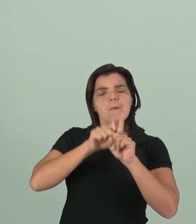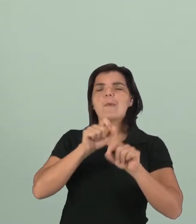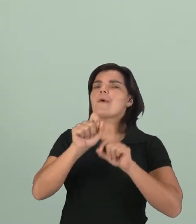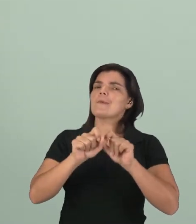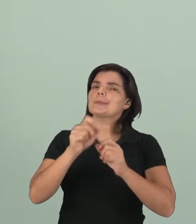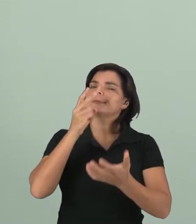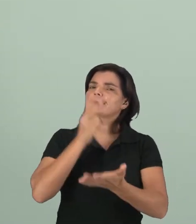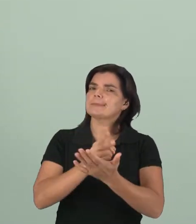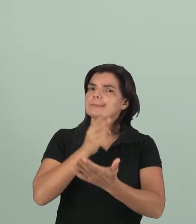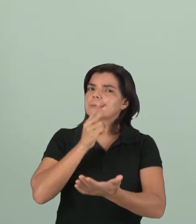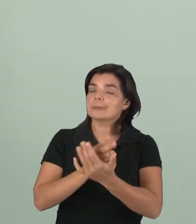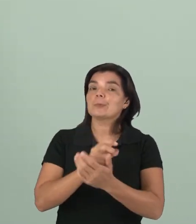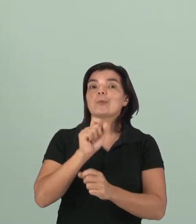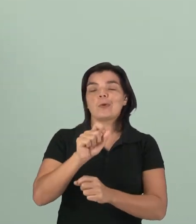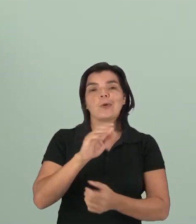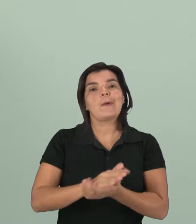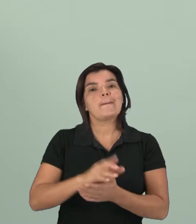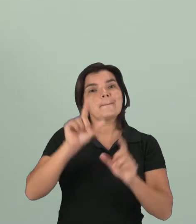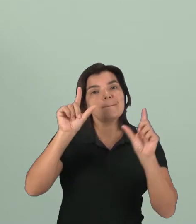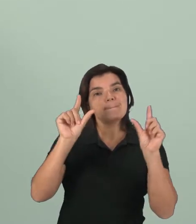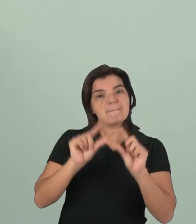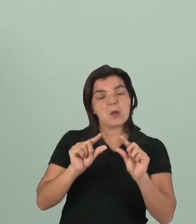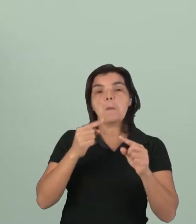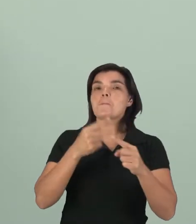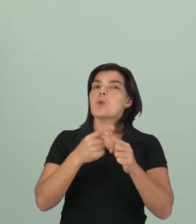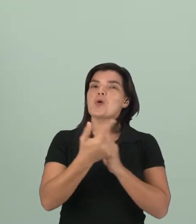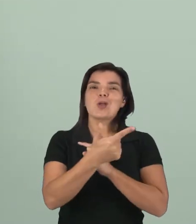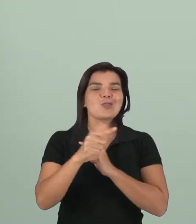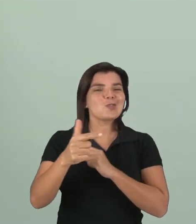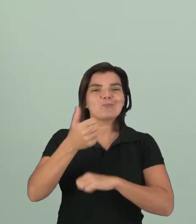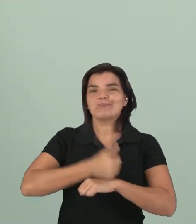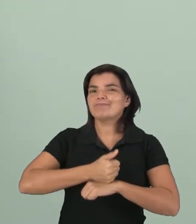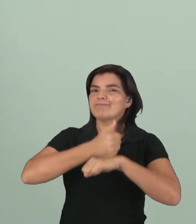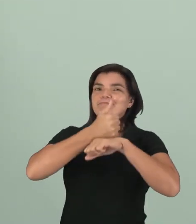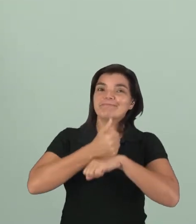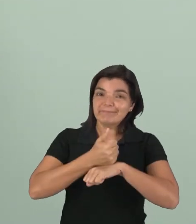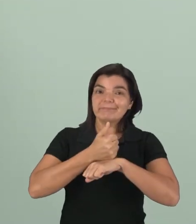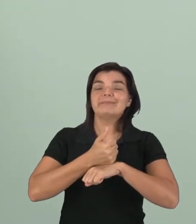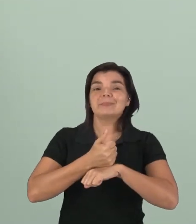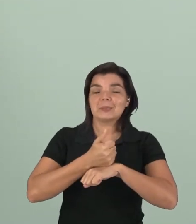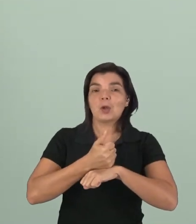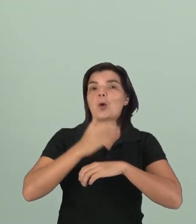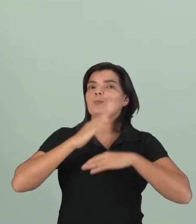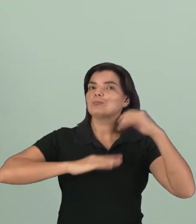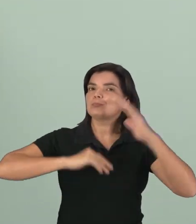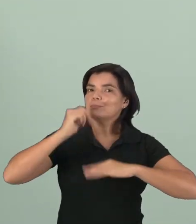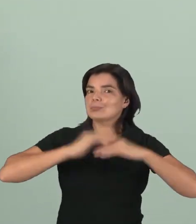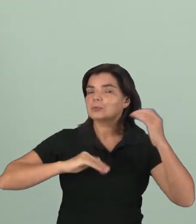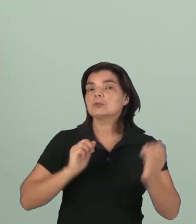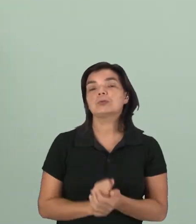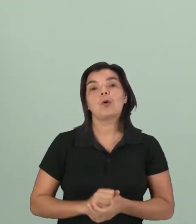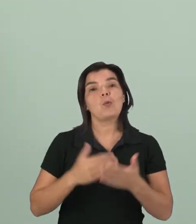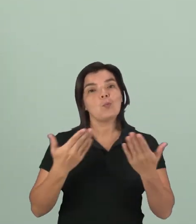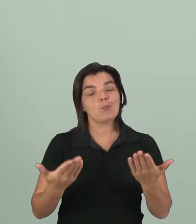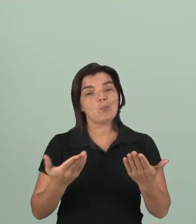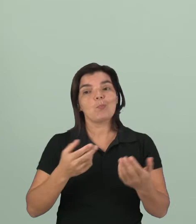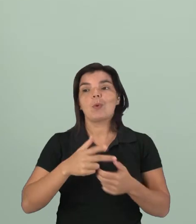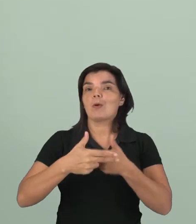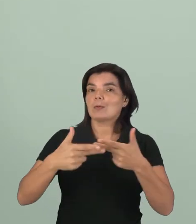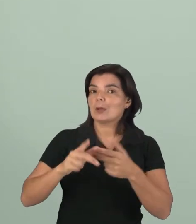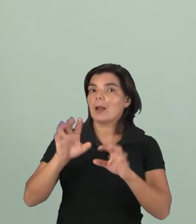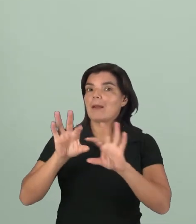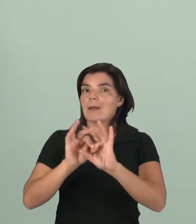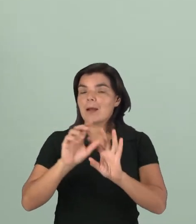ela geralmente é muito menor porque não tem qualificação profissional. Então, uma coisa está ligada à